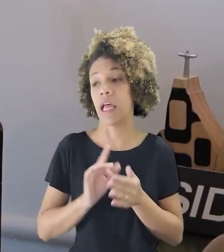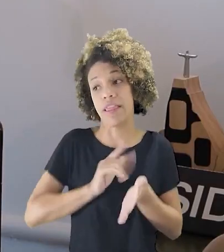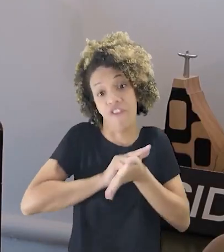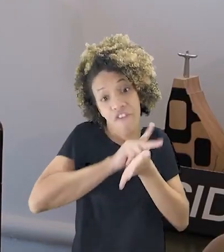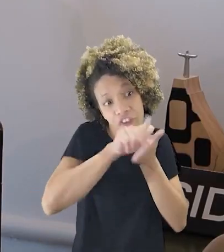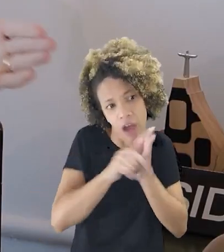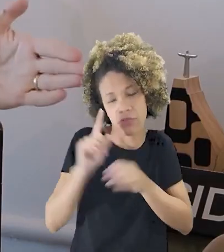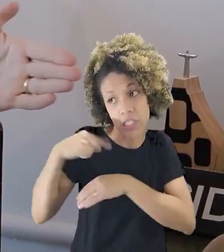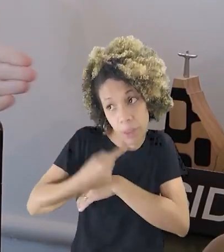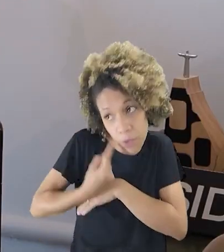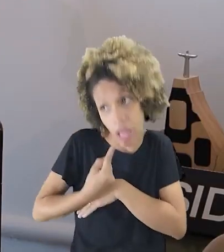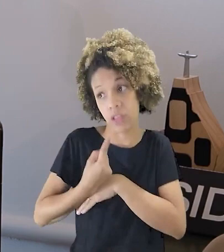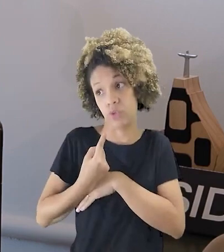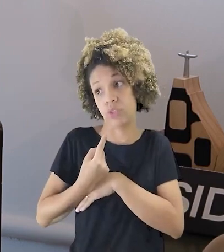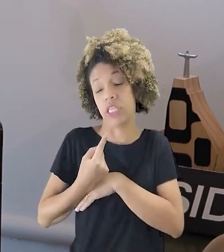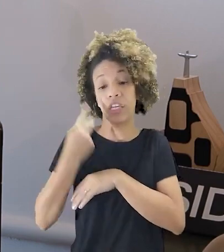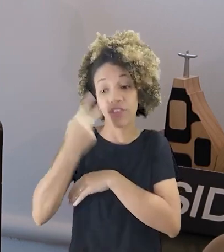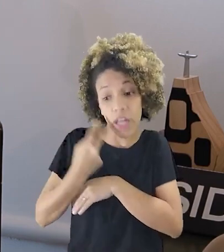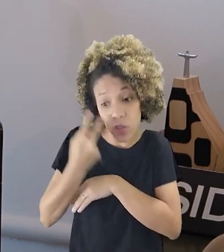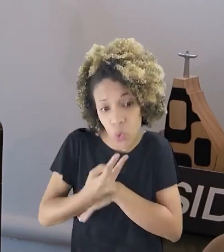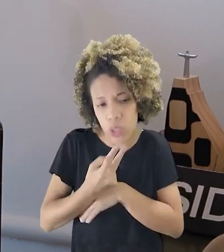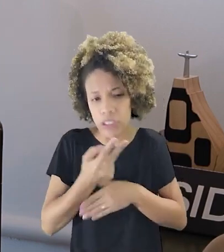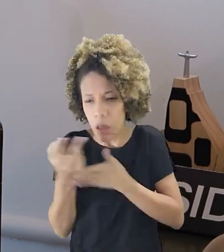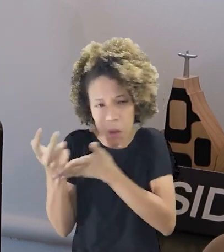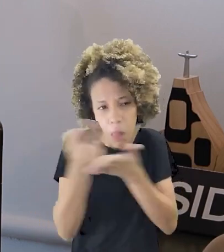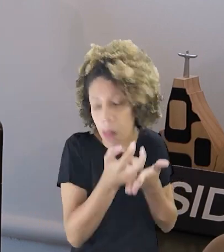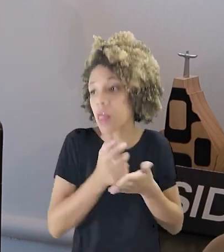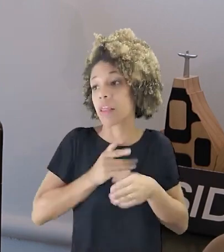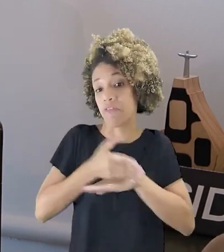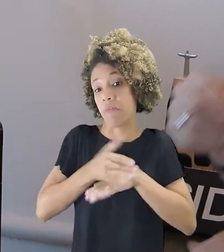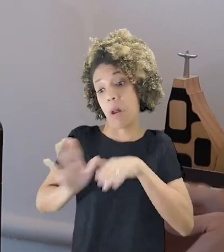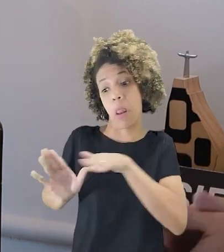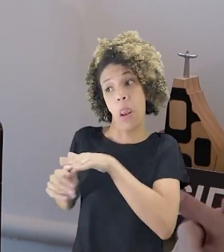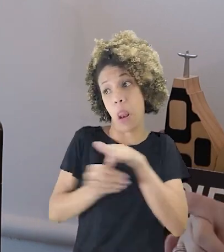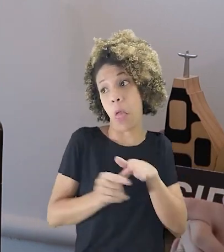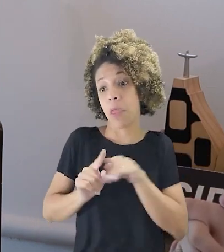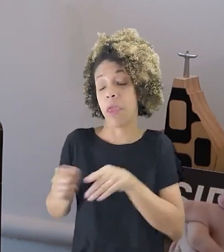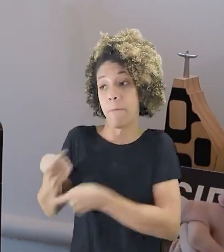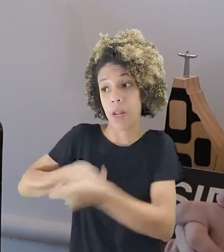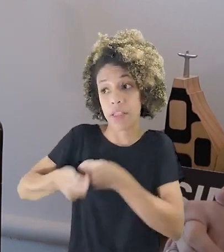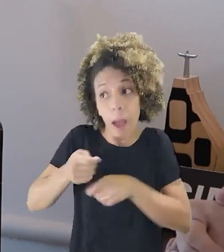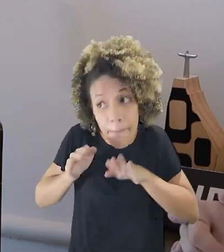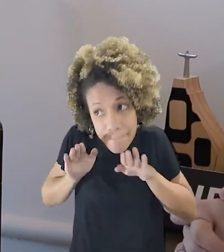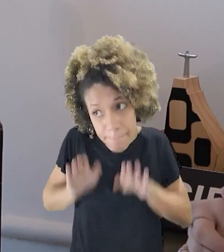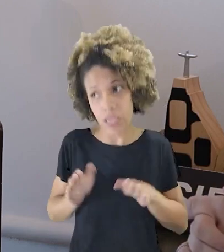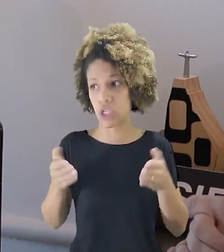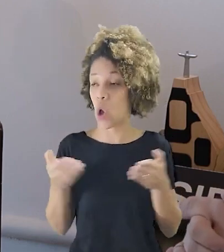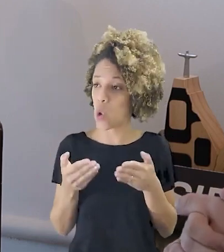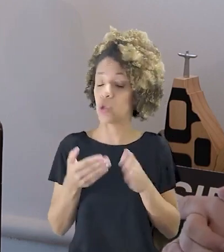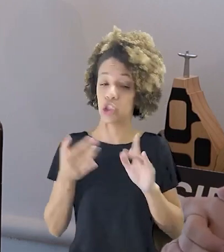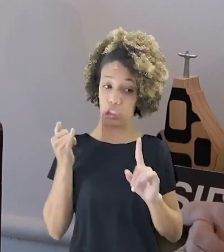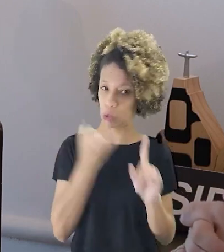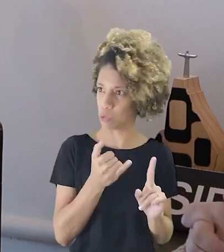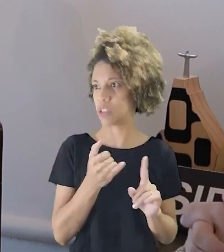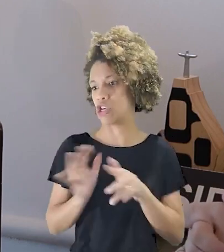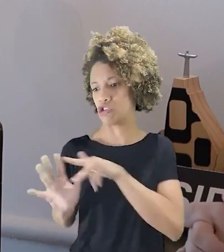vários deputados estaduais e vereadores que foram caçados em função de envolvimento com milícia, mas hoje, apesar de denúncias de corrupção,